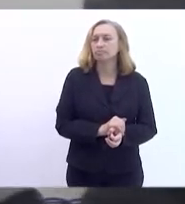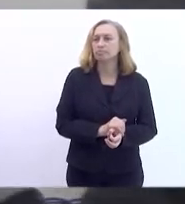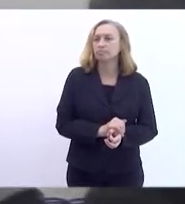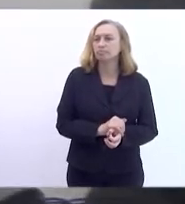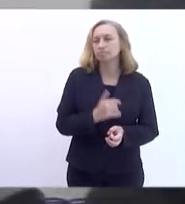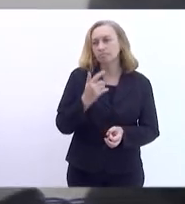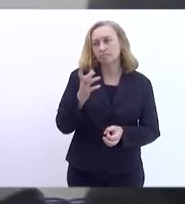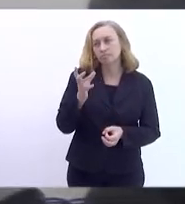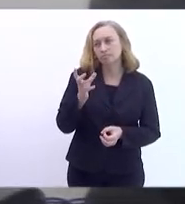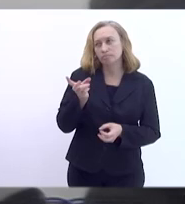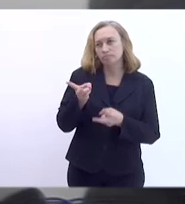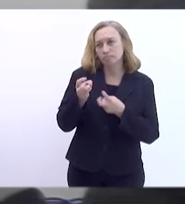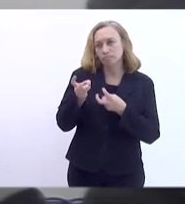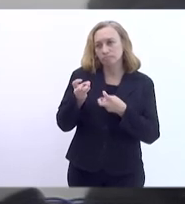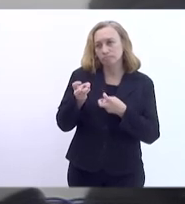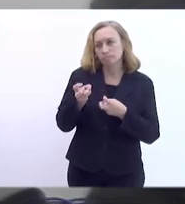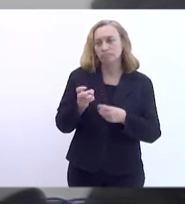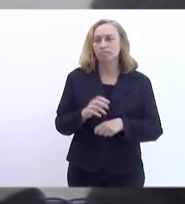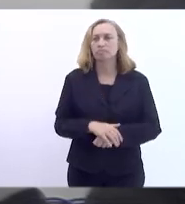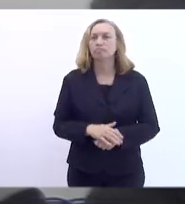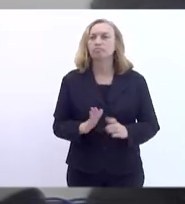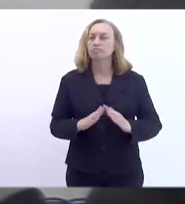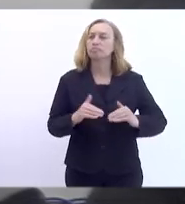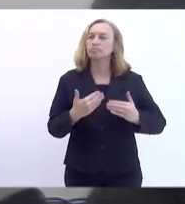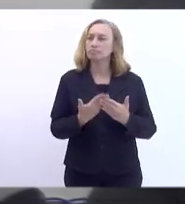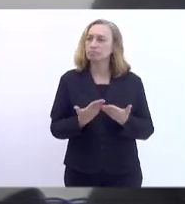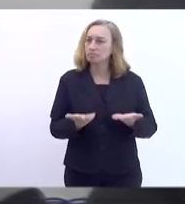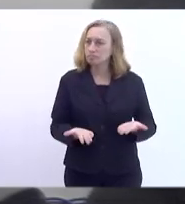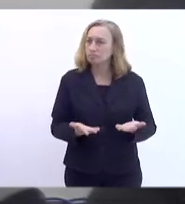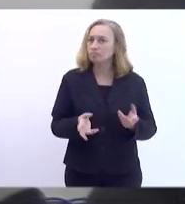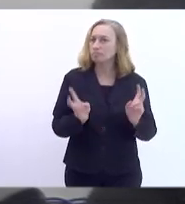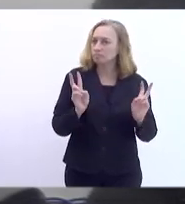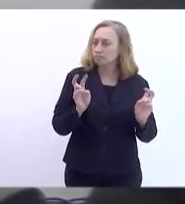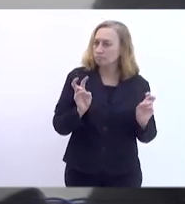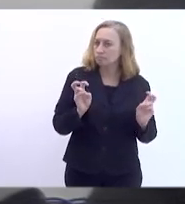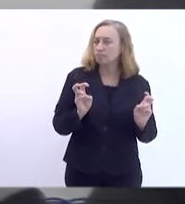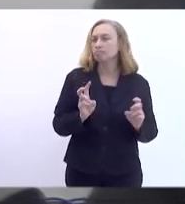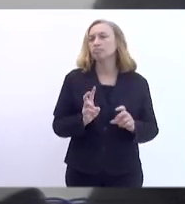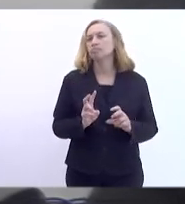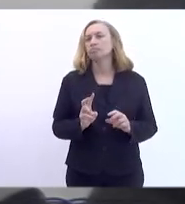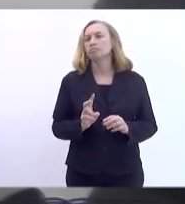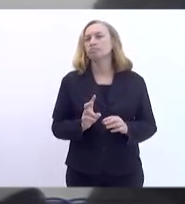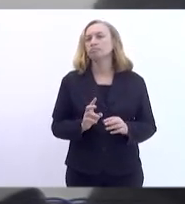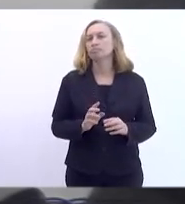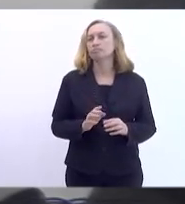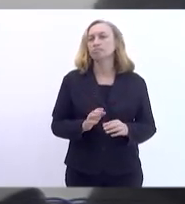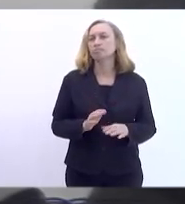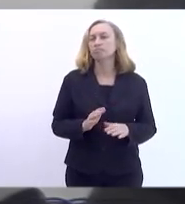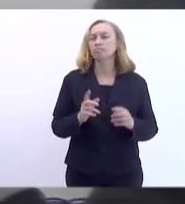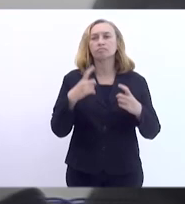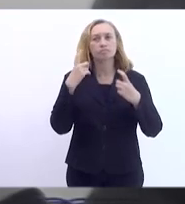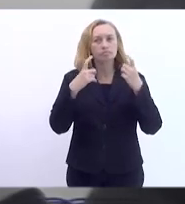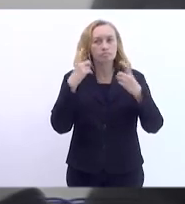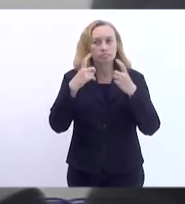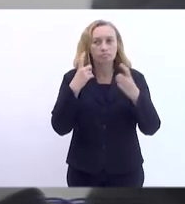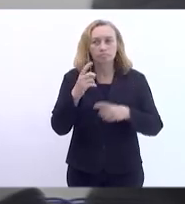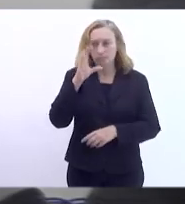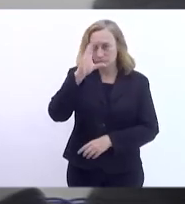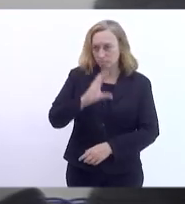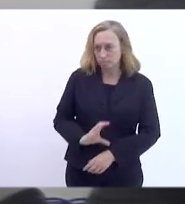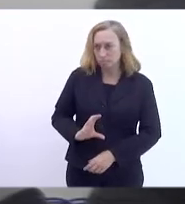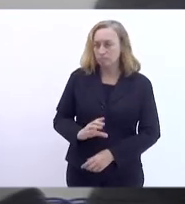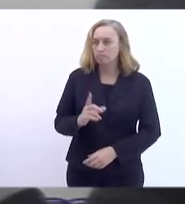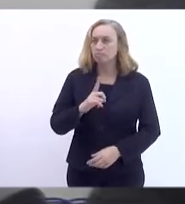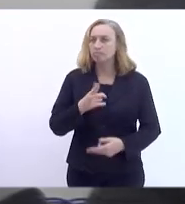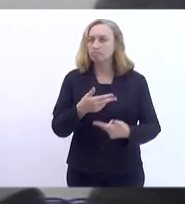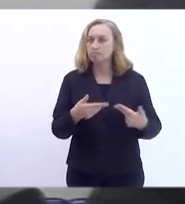satisfação do ponto de vista do inquérito do pão de vista dessa questão pontual mas alguma preocupação enquanto cidadão na